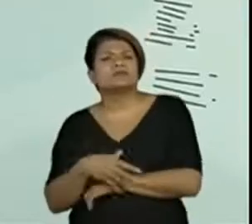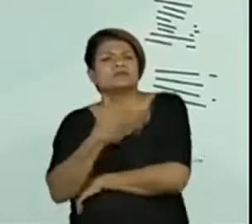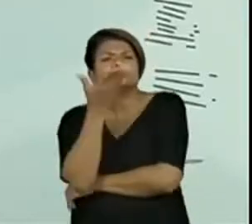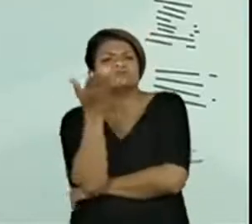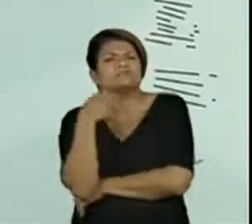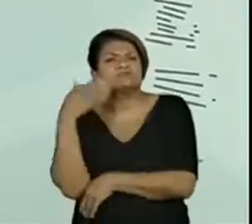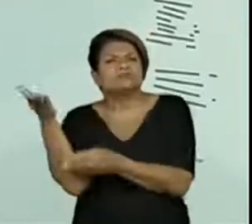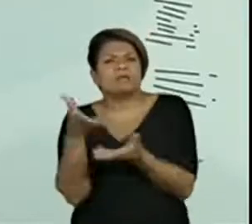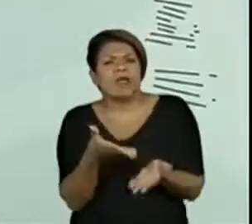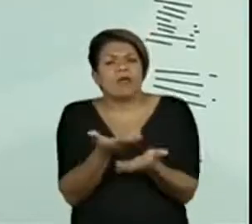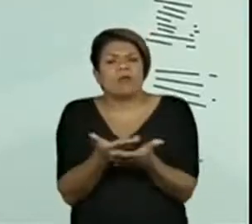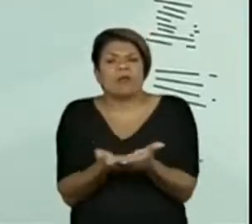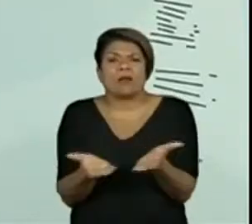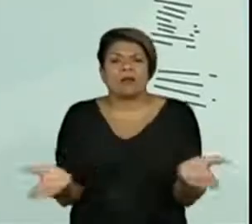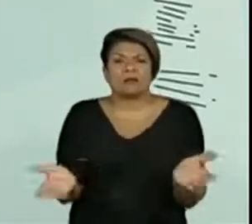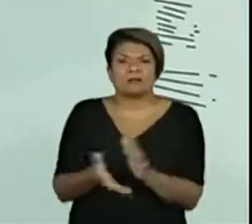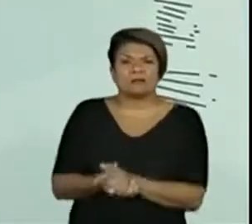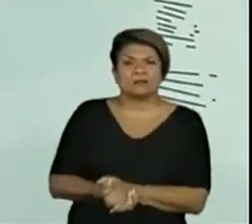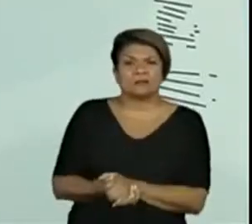aula?